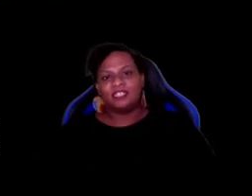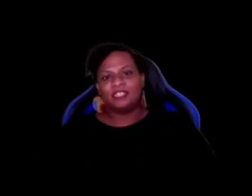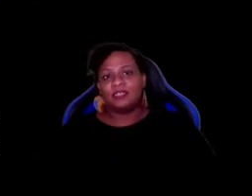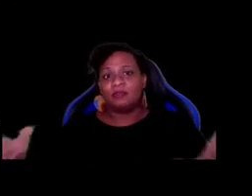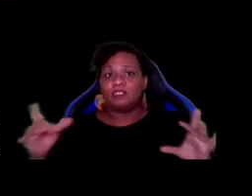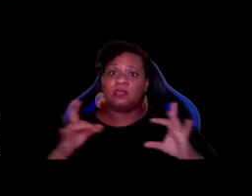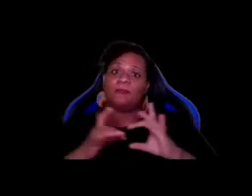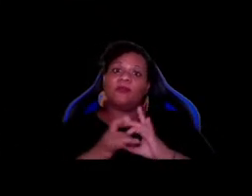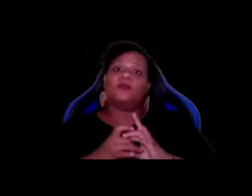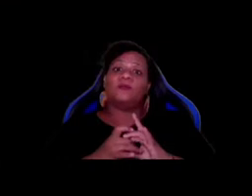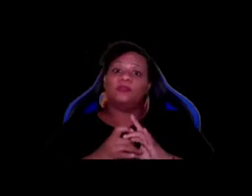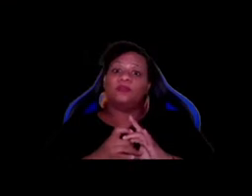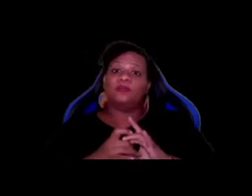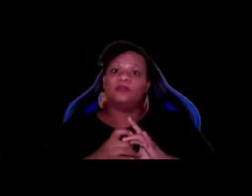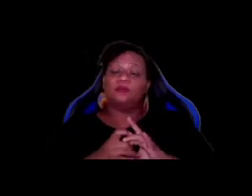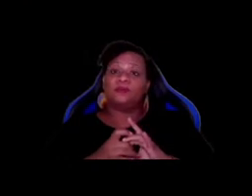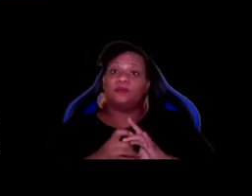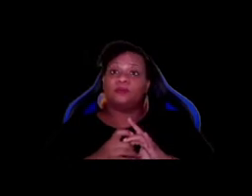vamos dizer assim,